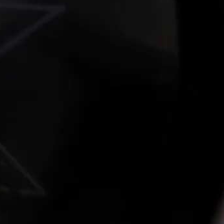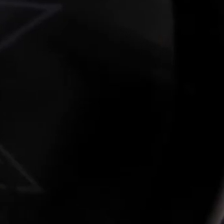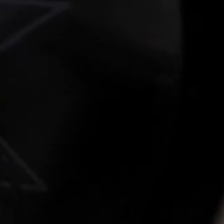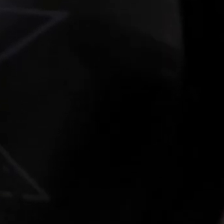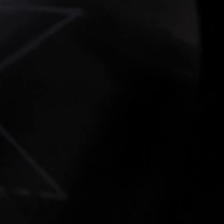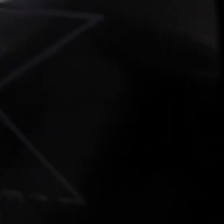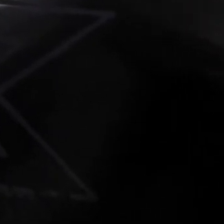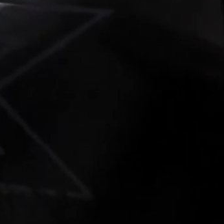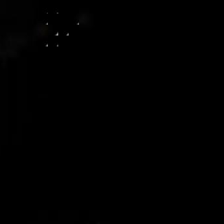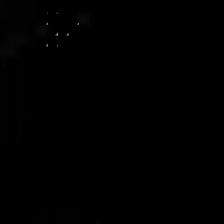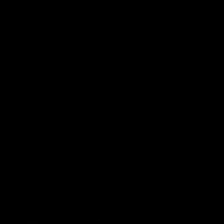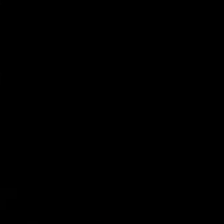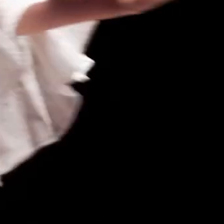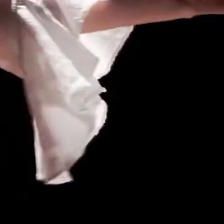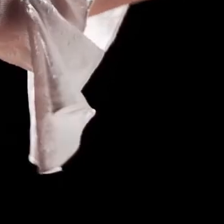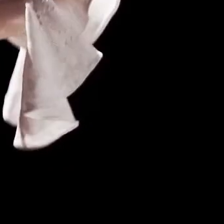Márcio toca o derbaque.